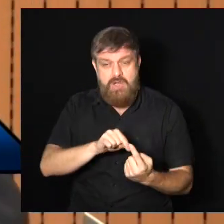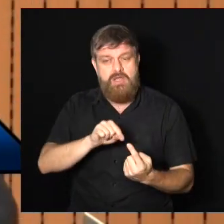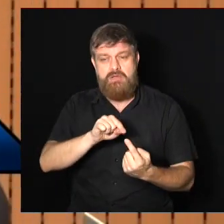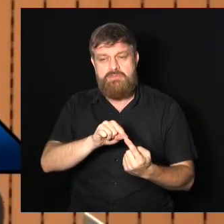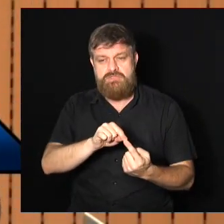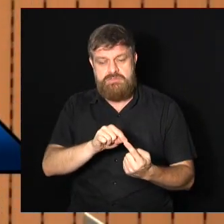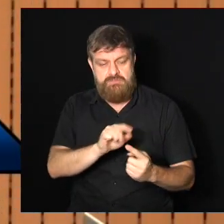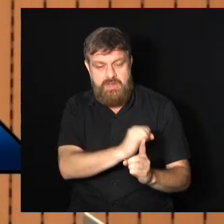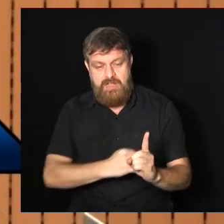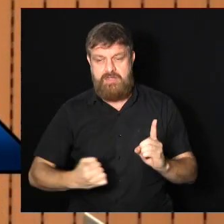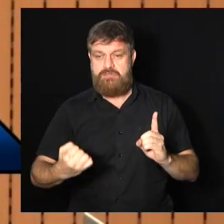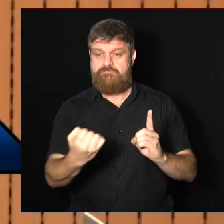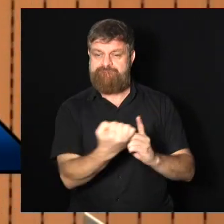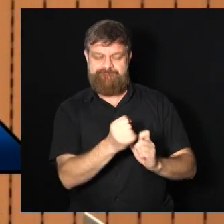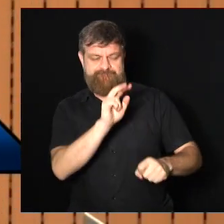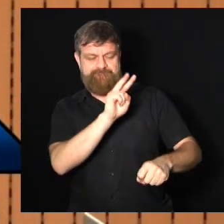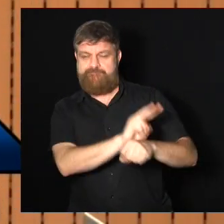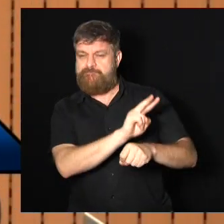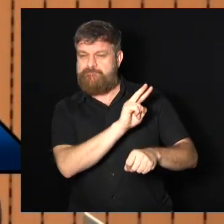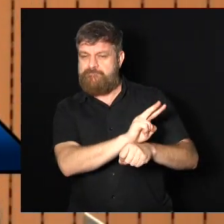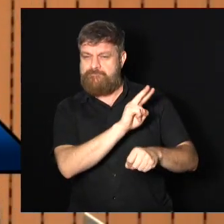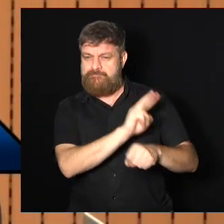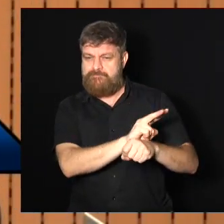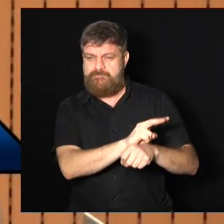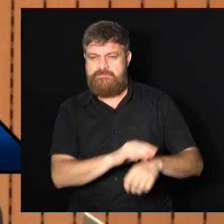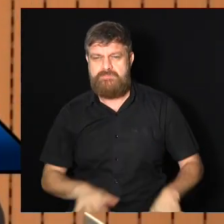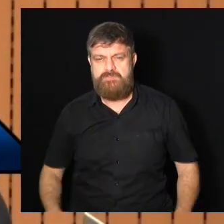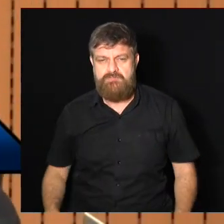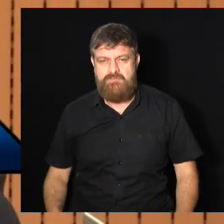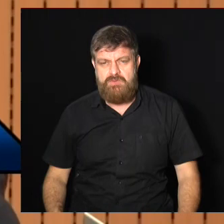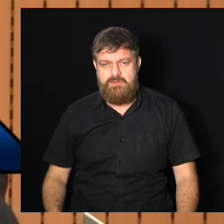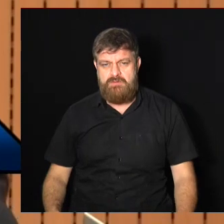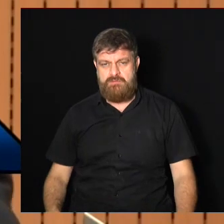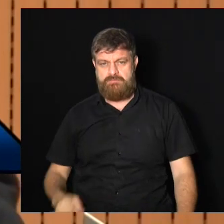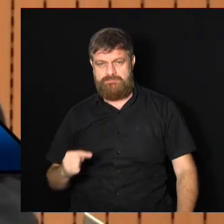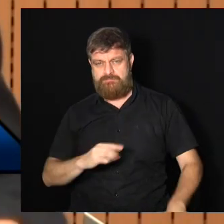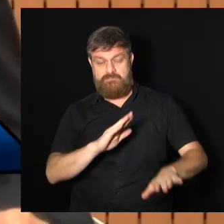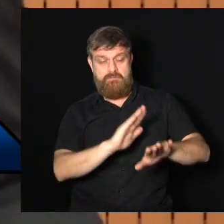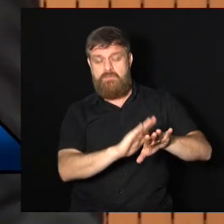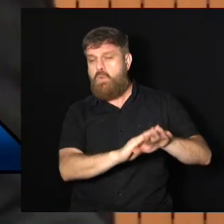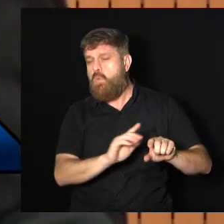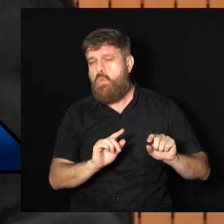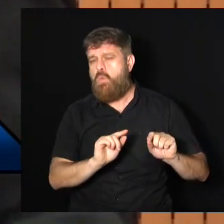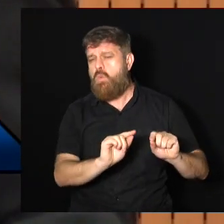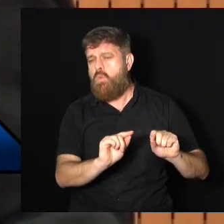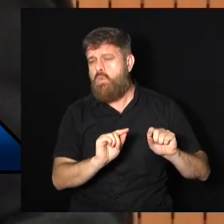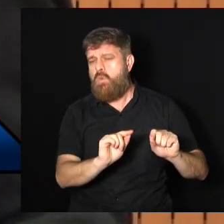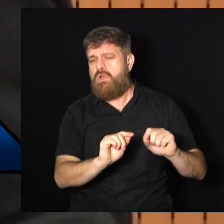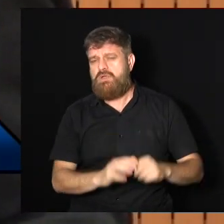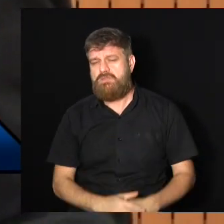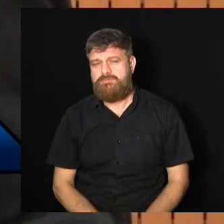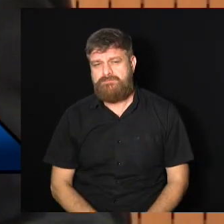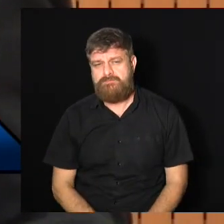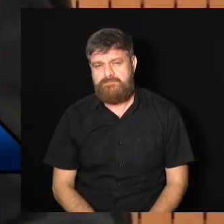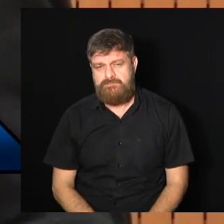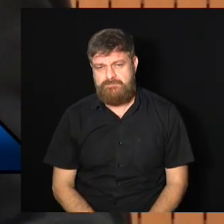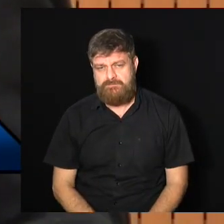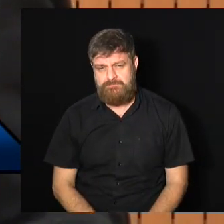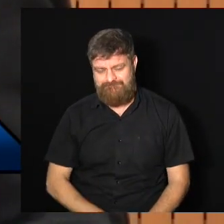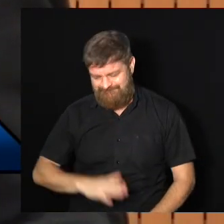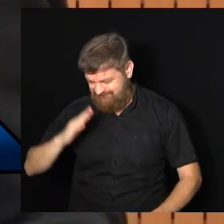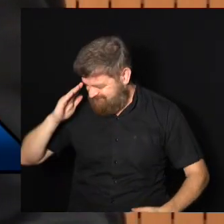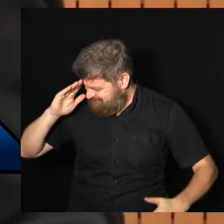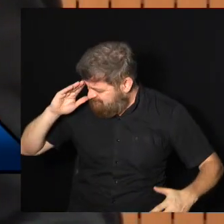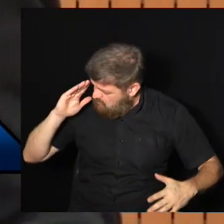a sociedade e fazer com que toda a